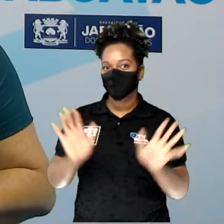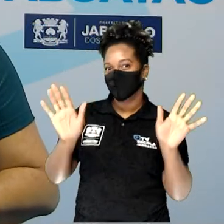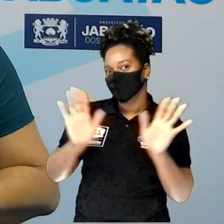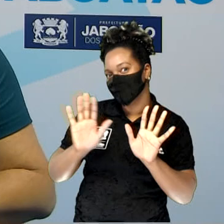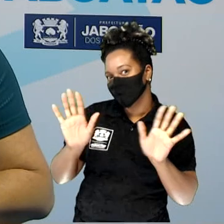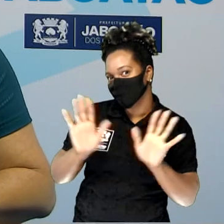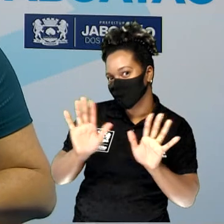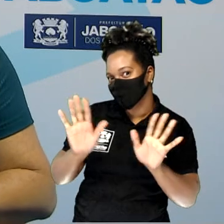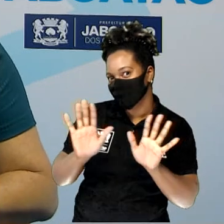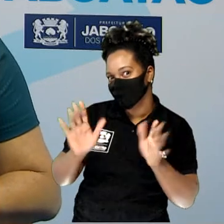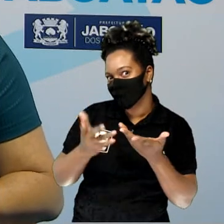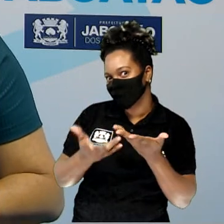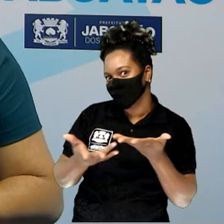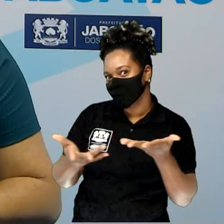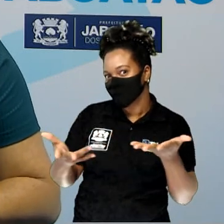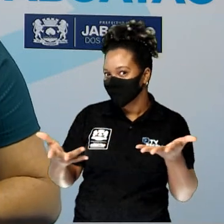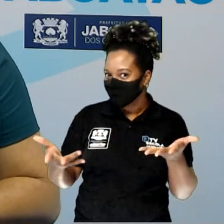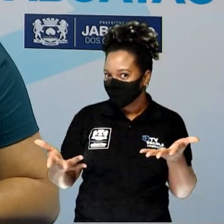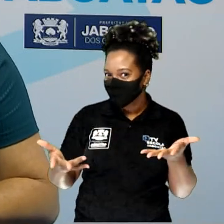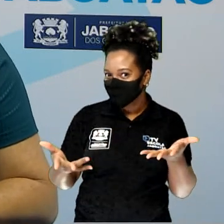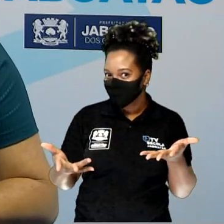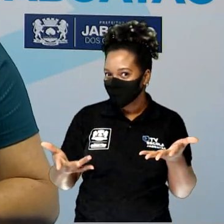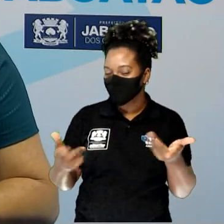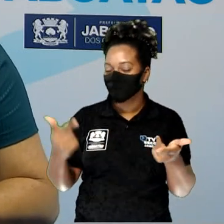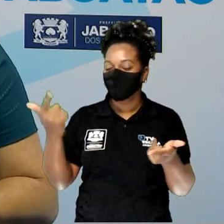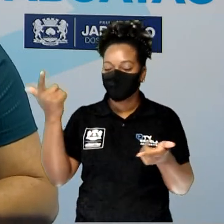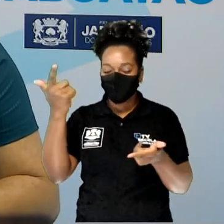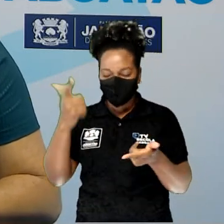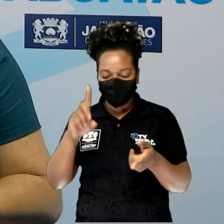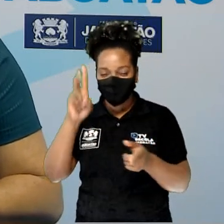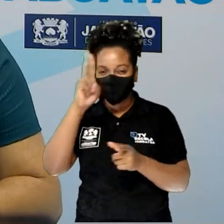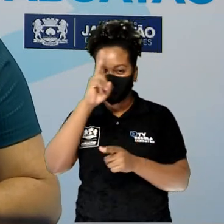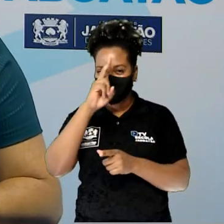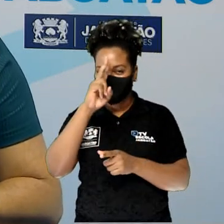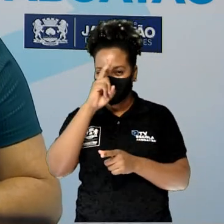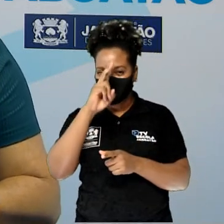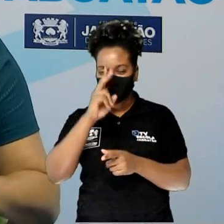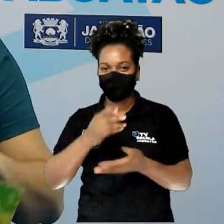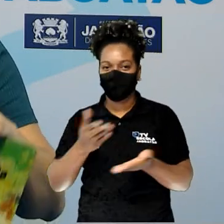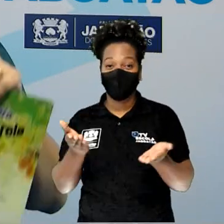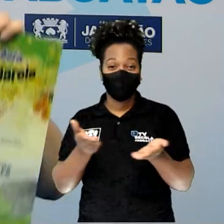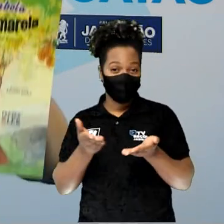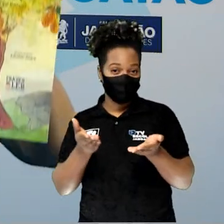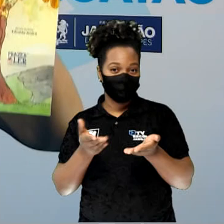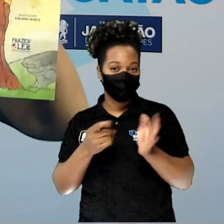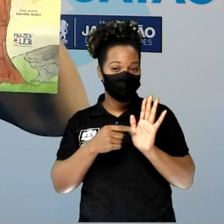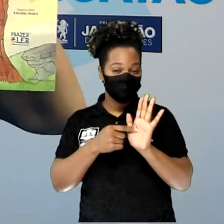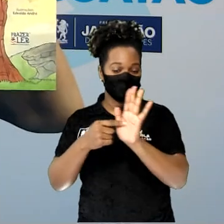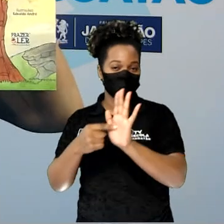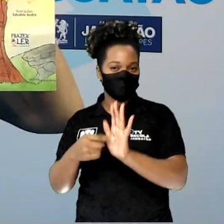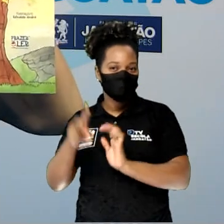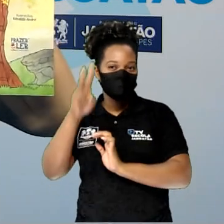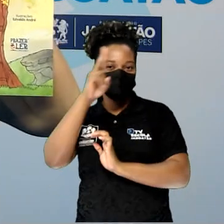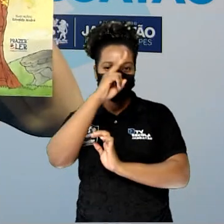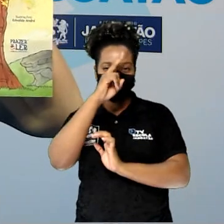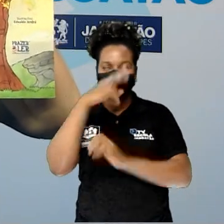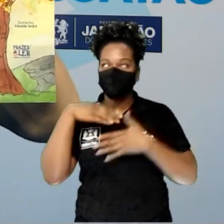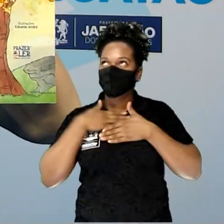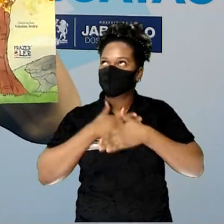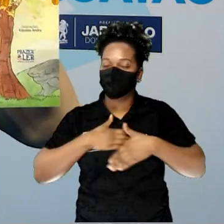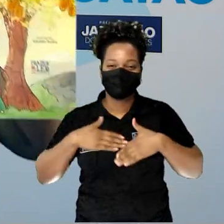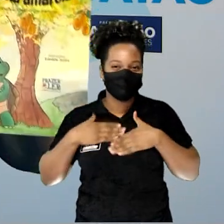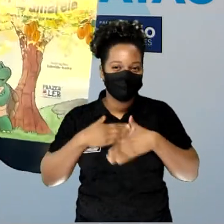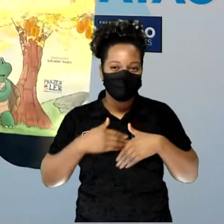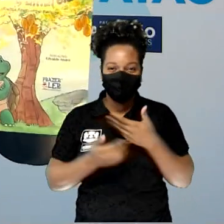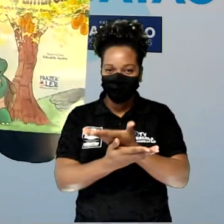Oi, oi, minha gente! Estamos aqui com mais uma história. E dessa vez eu trouxe essa história aqui, ó, que eu gosto muito